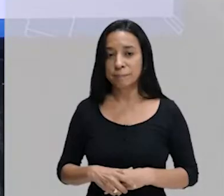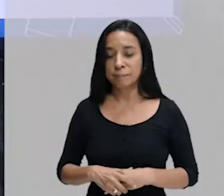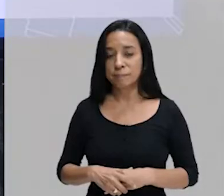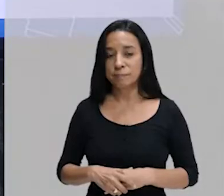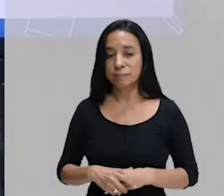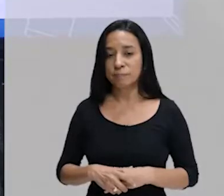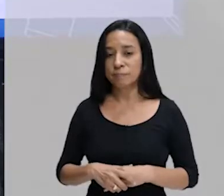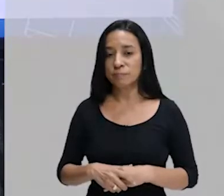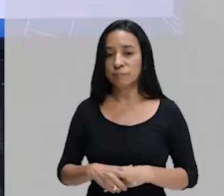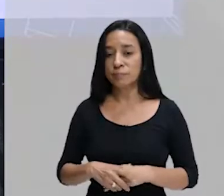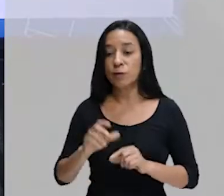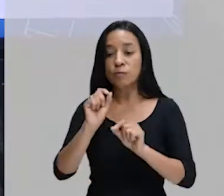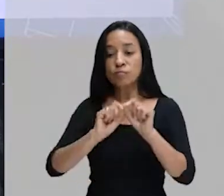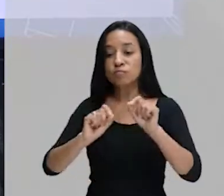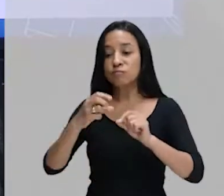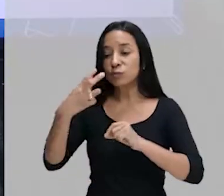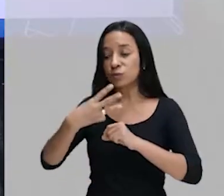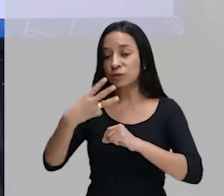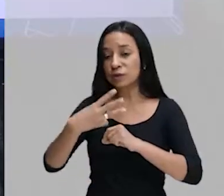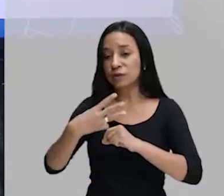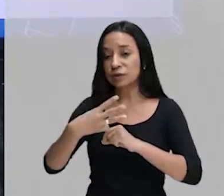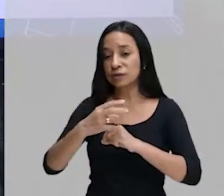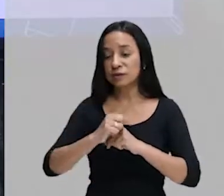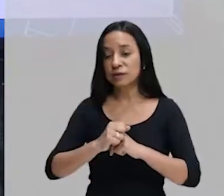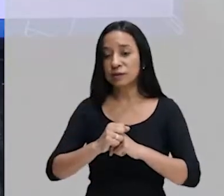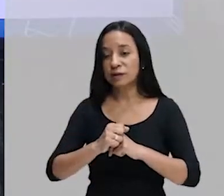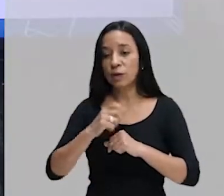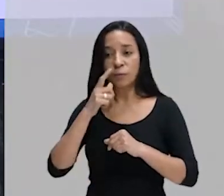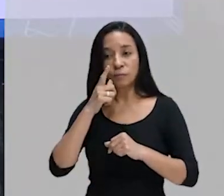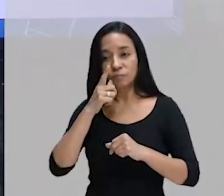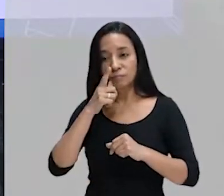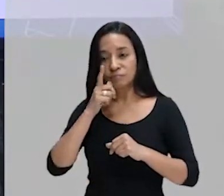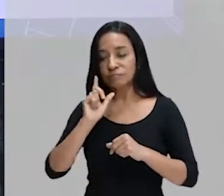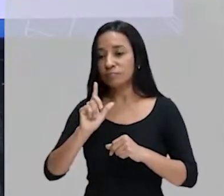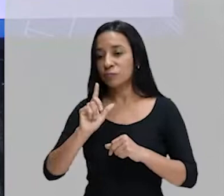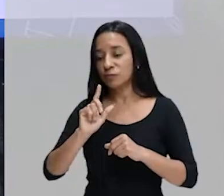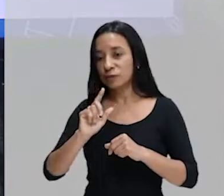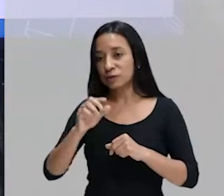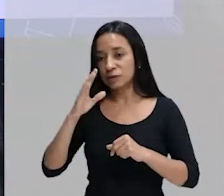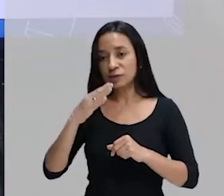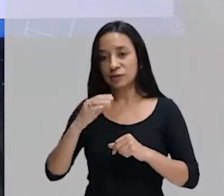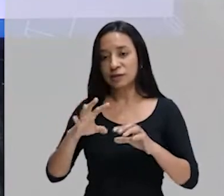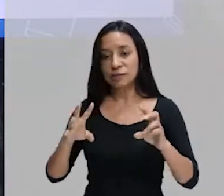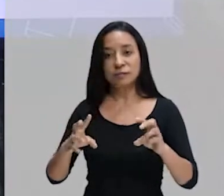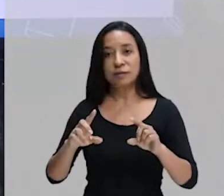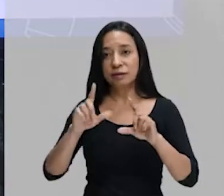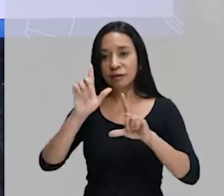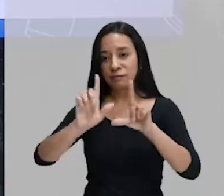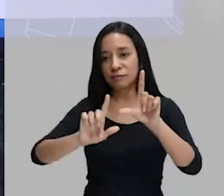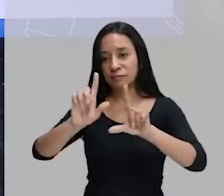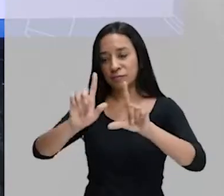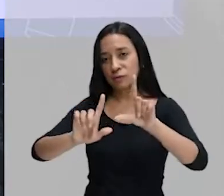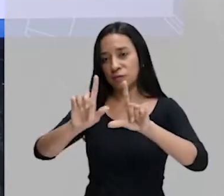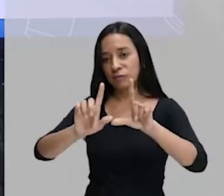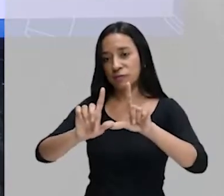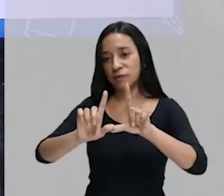Alfareria. Que é isso? Vocês, com certeza, alguém está me assistindo de Rosário, tá? Alguém está me assistindo